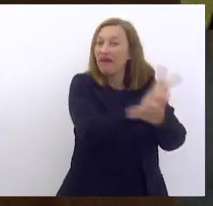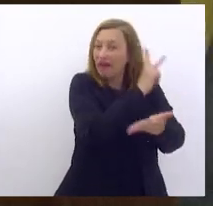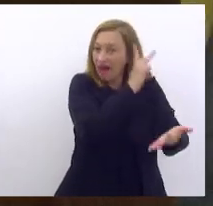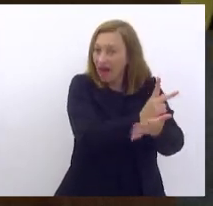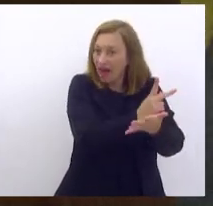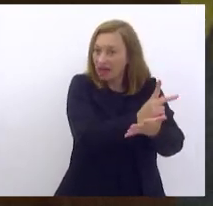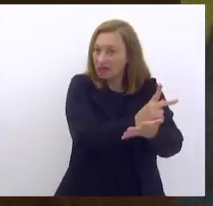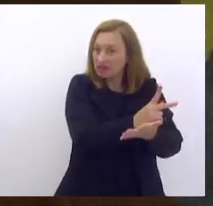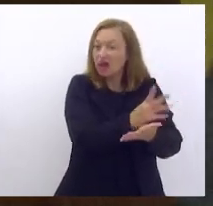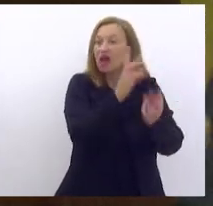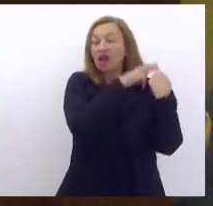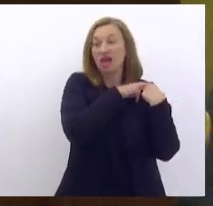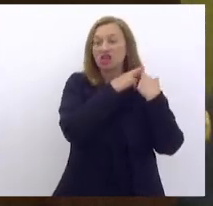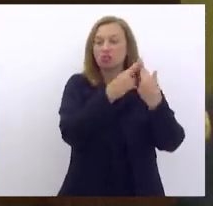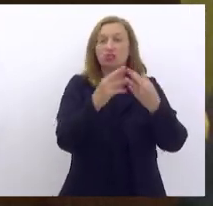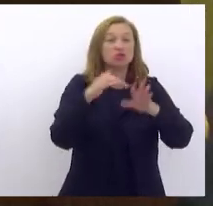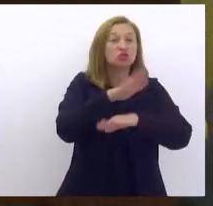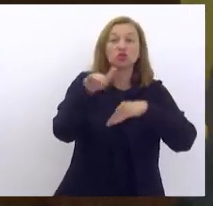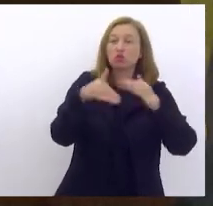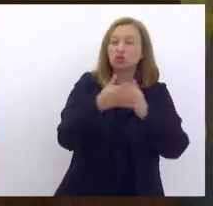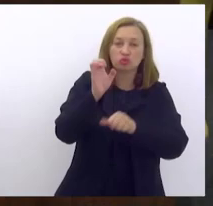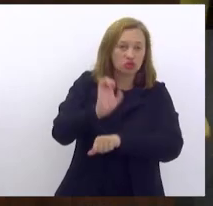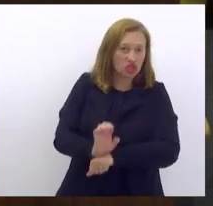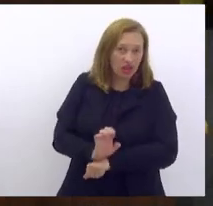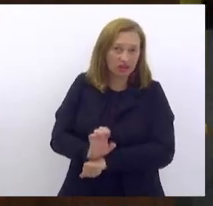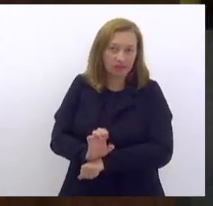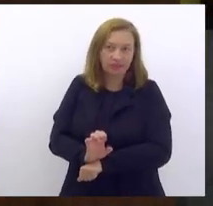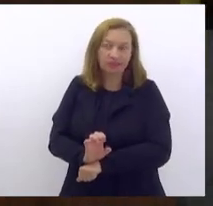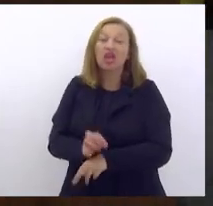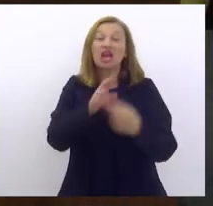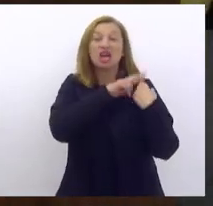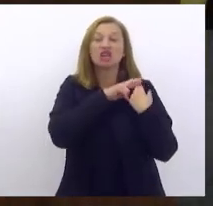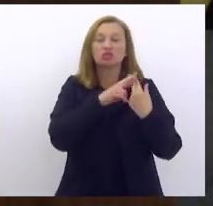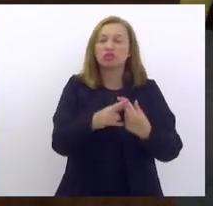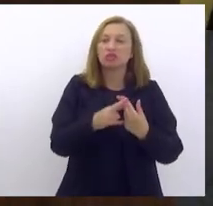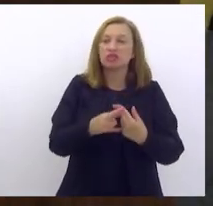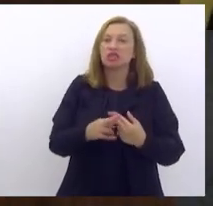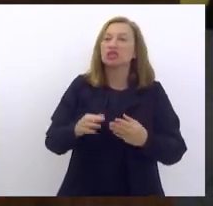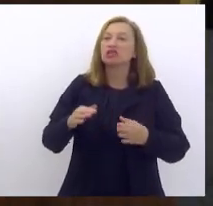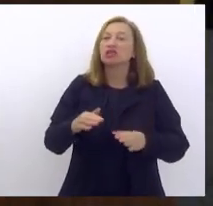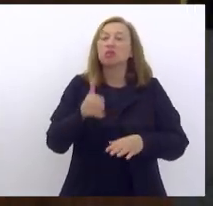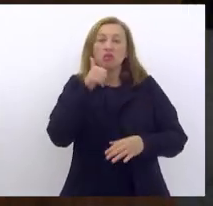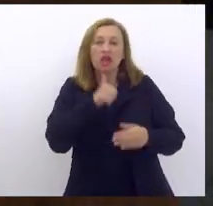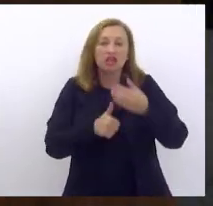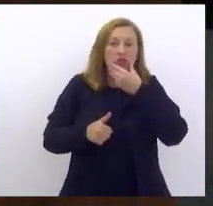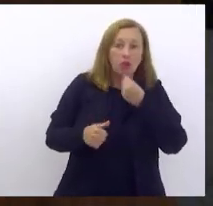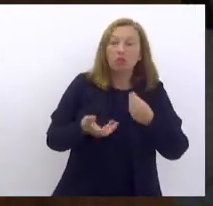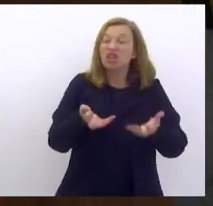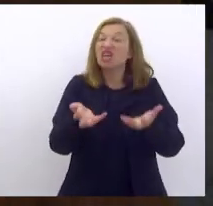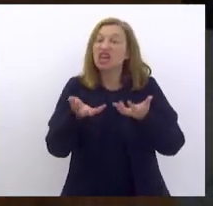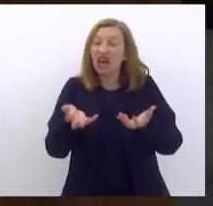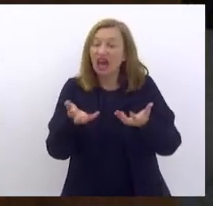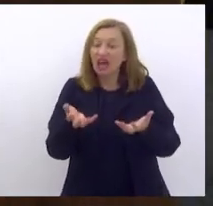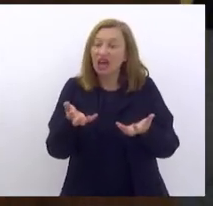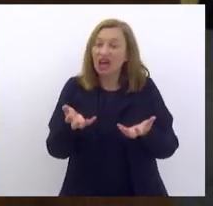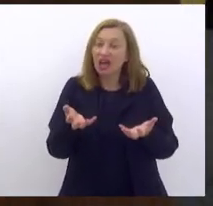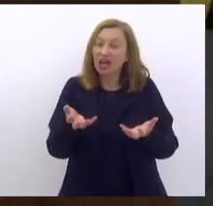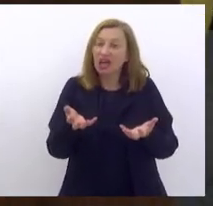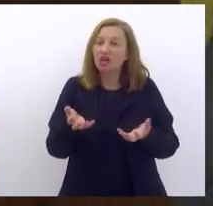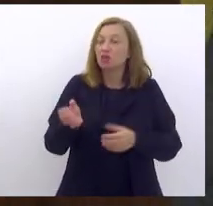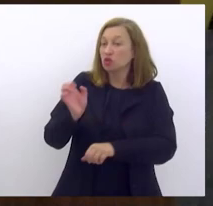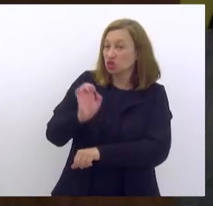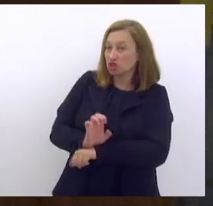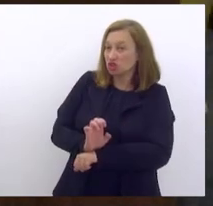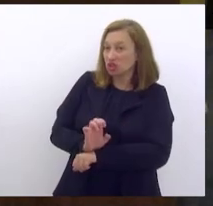equivocadamente, isso é responsabilidade de todo o Estado. Isso é responsabilidade daqueles e daquelas que querem que o Estado